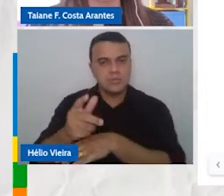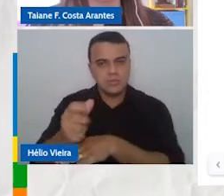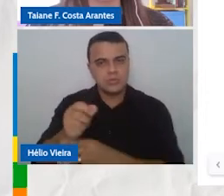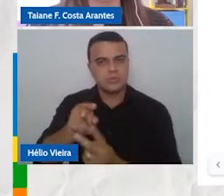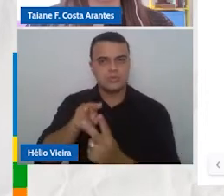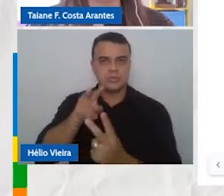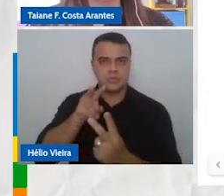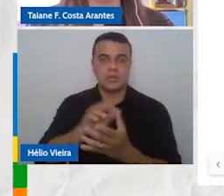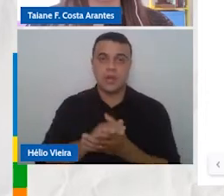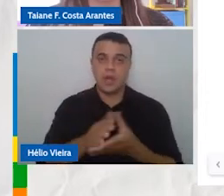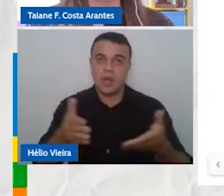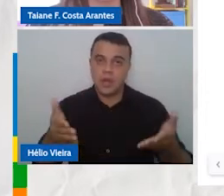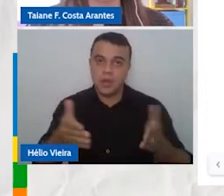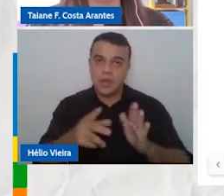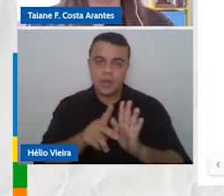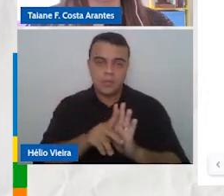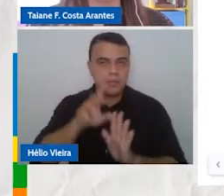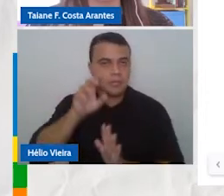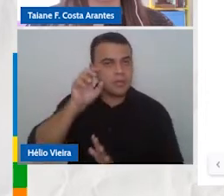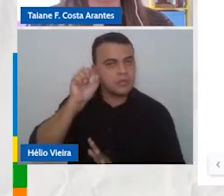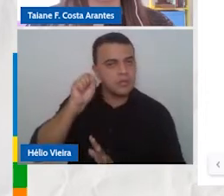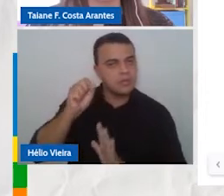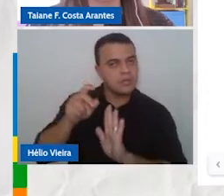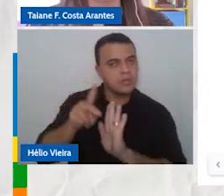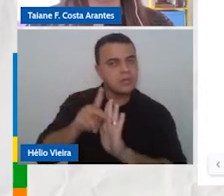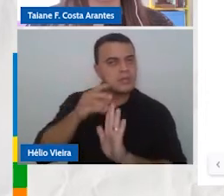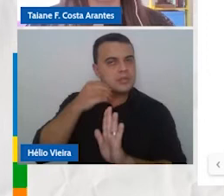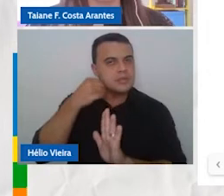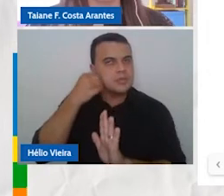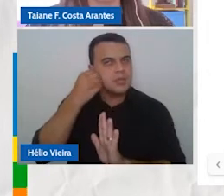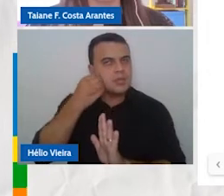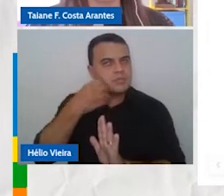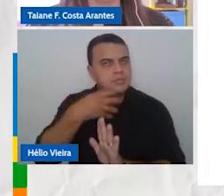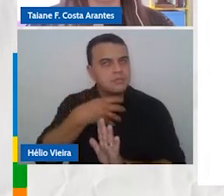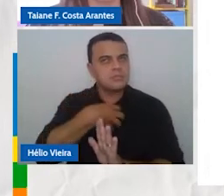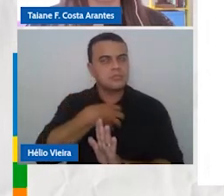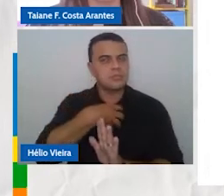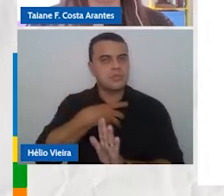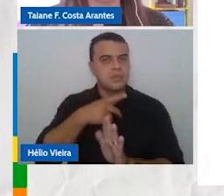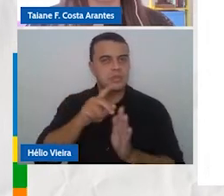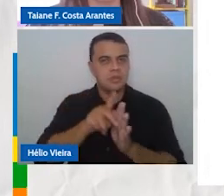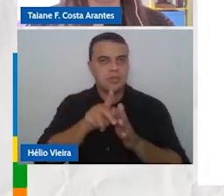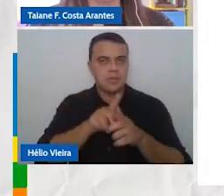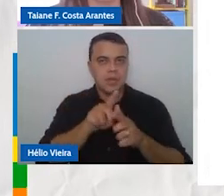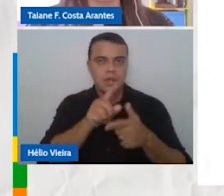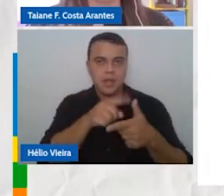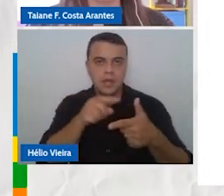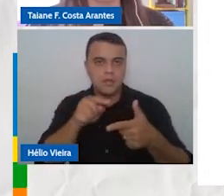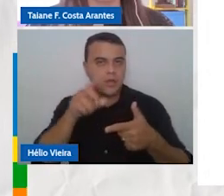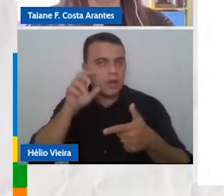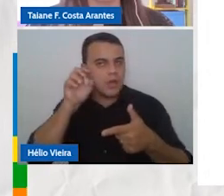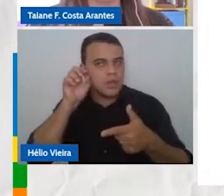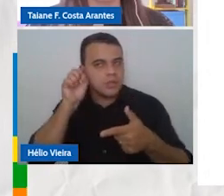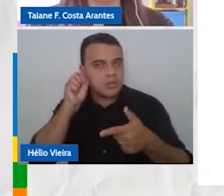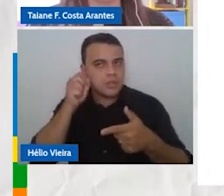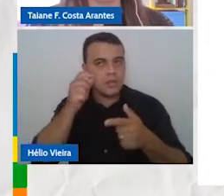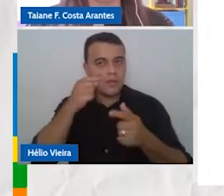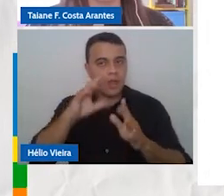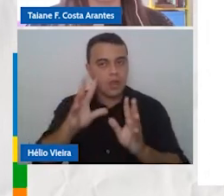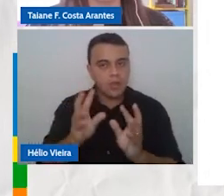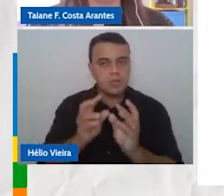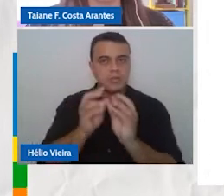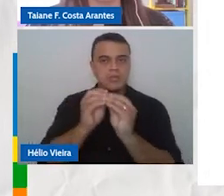digitais. Versão sonora da obra para experimentação sinestésica, gráfico da versão sonora da obra para